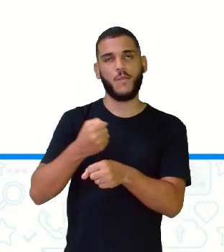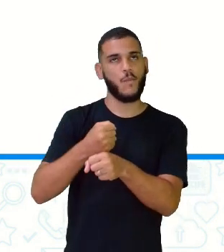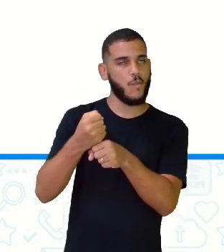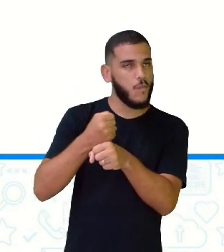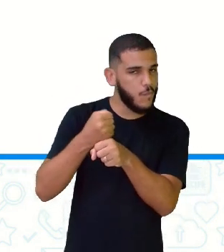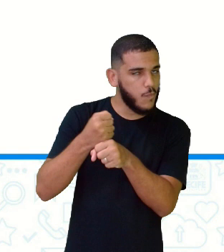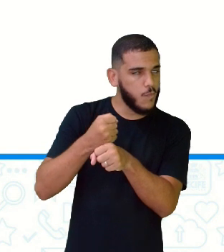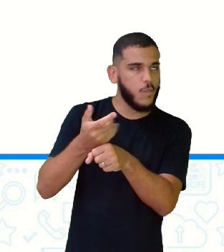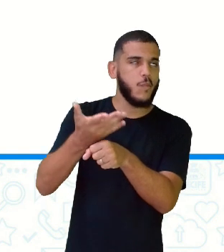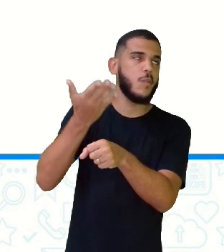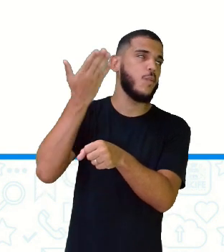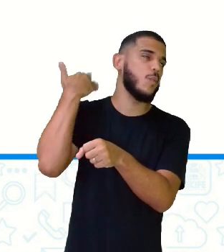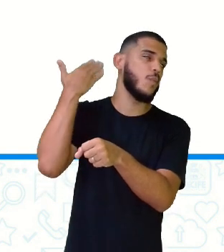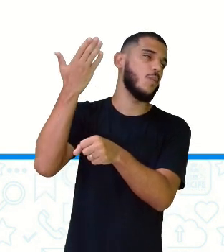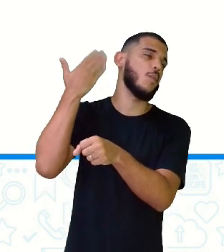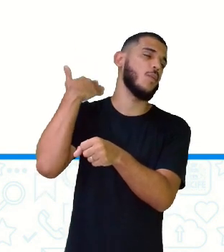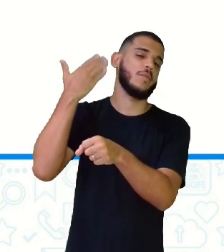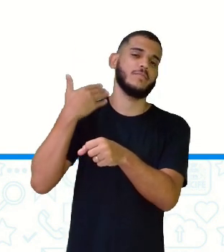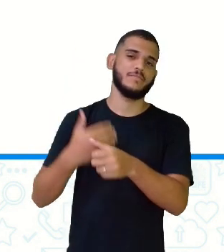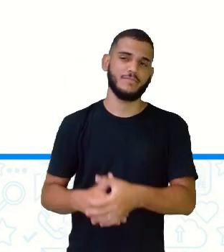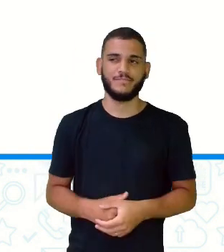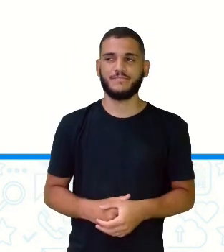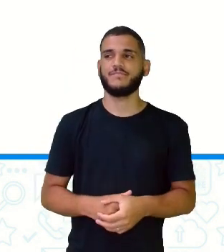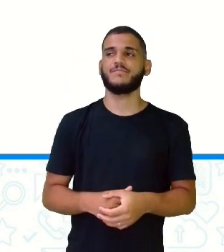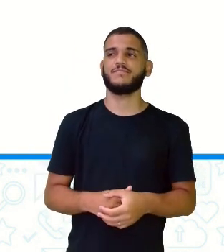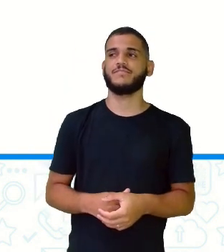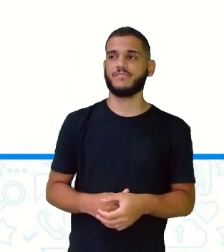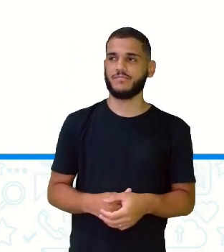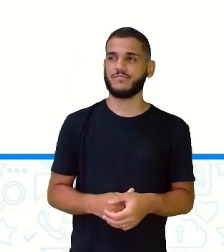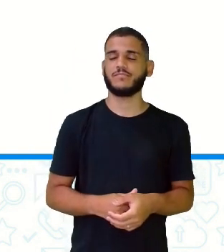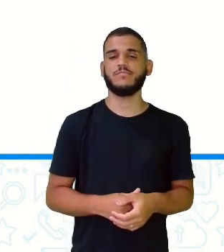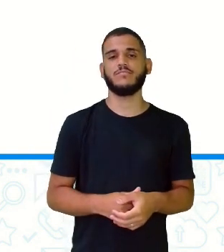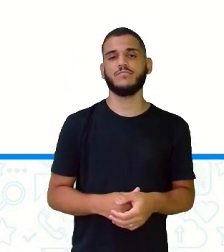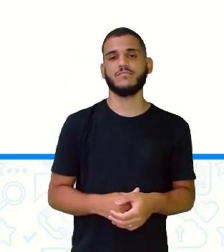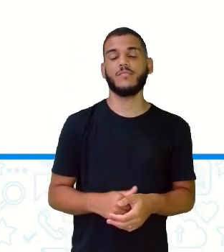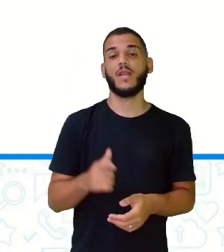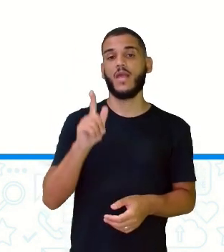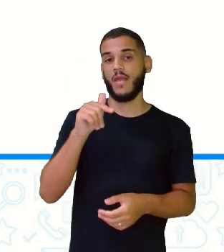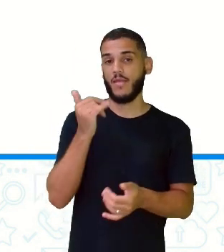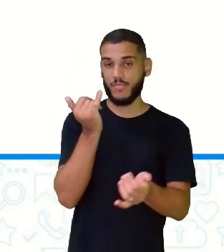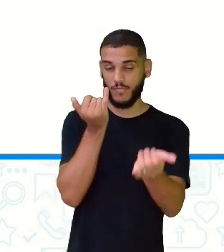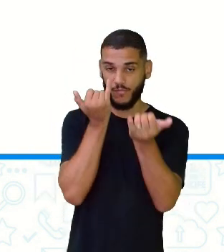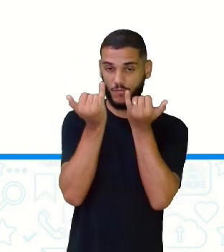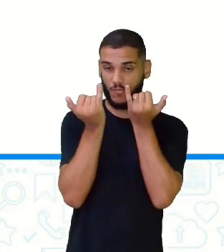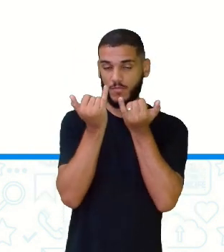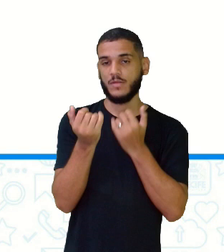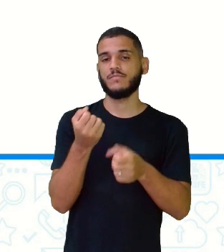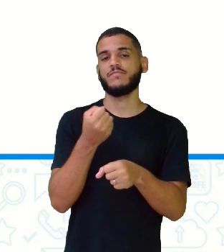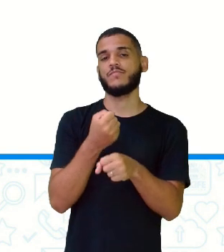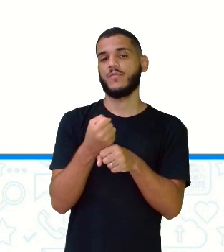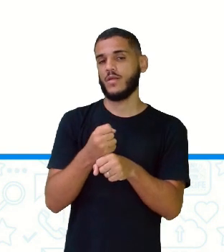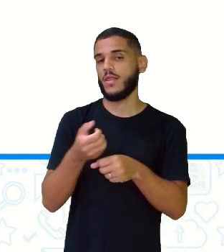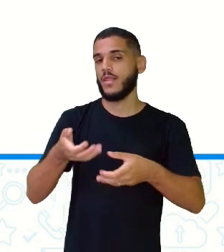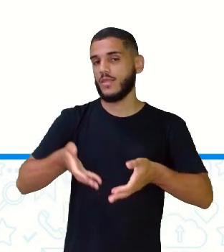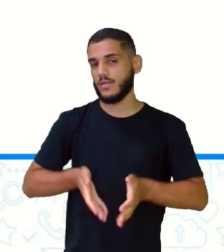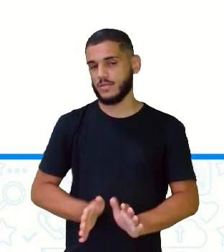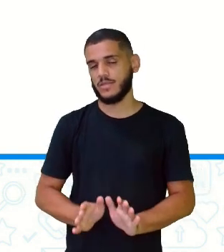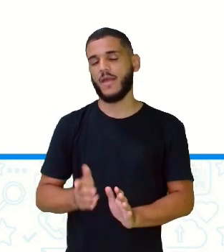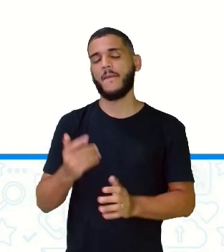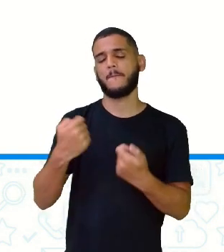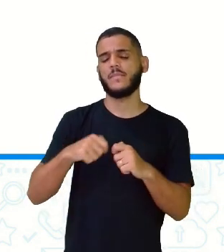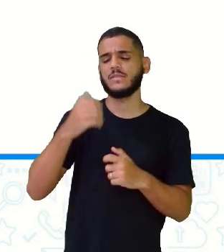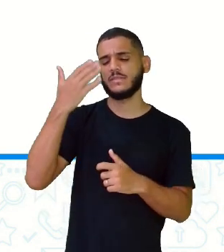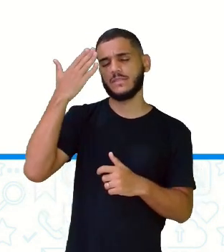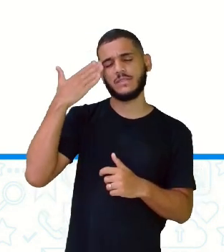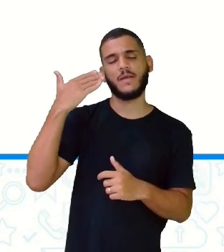muito tempo, não é, a Tarsila? O ano de nascimento da Tarsila, isso aí é uma informação, ó. O ano que ela nasceu, eu preciso